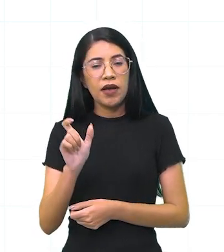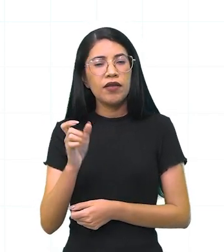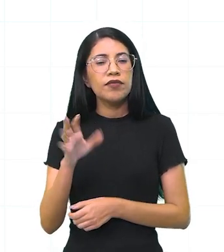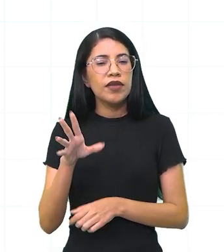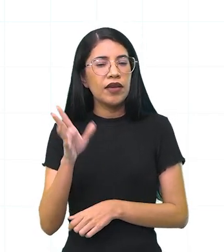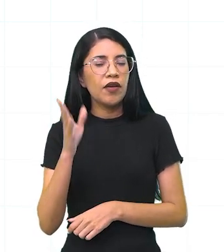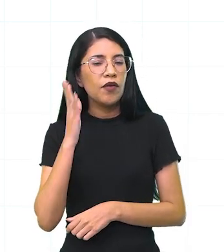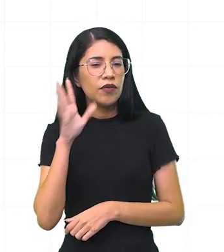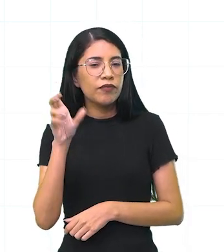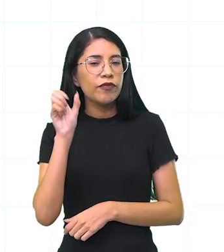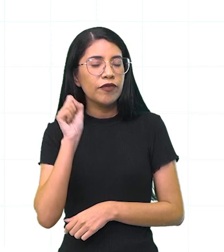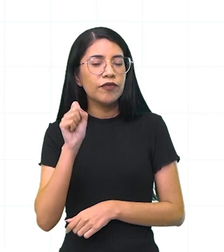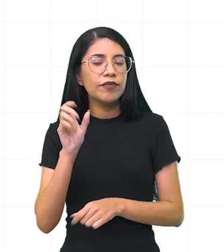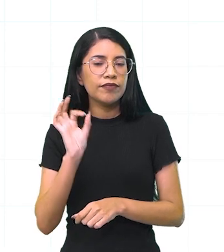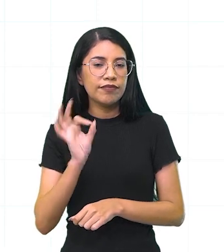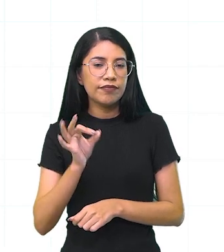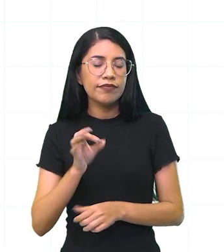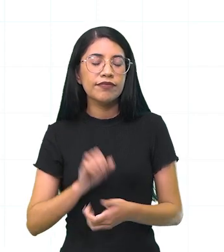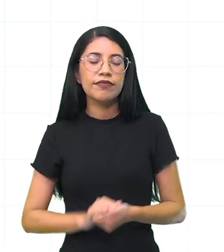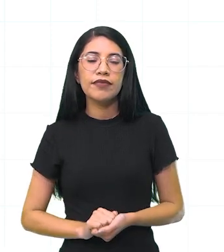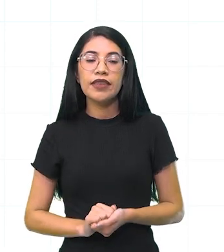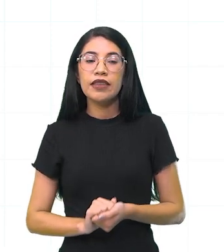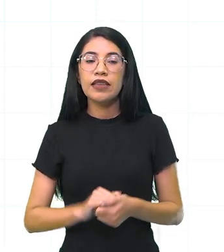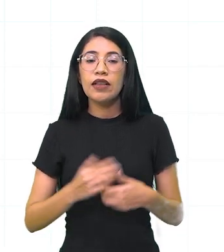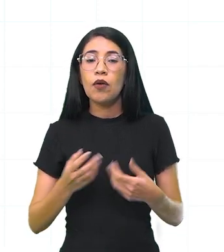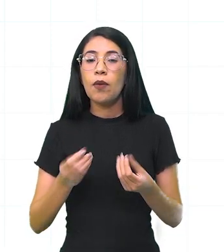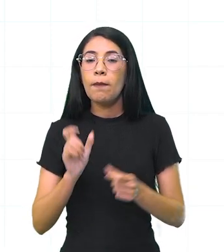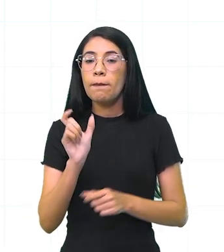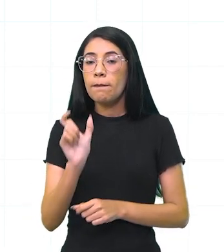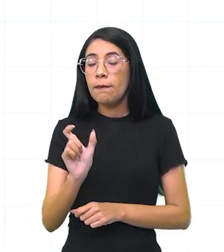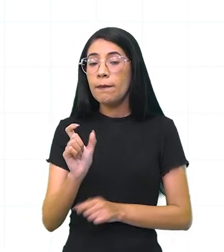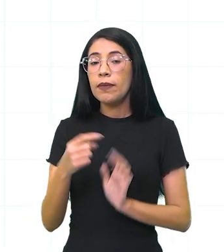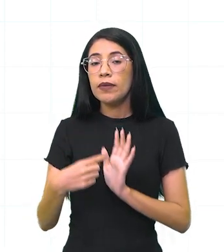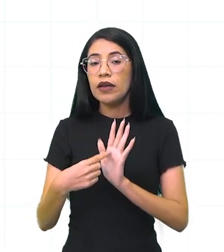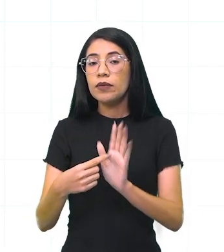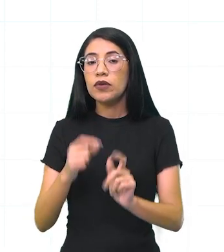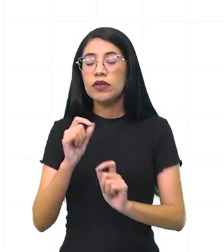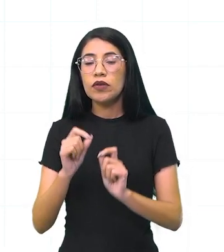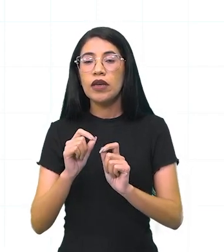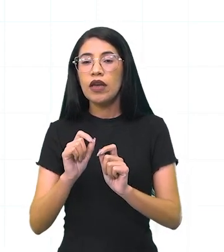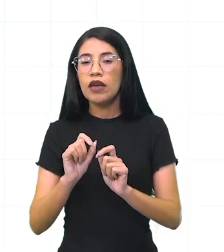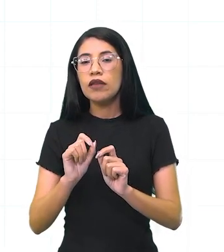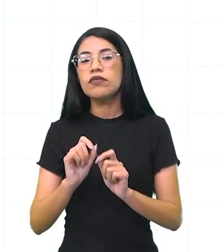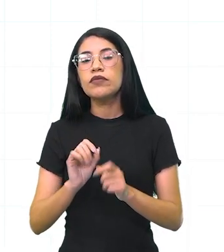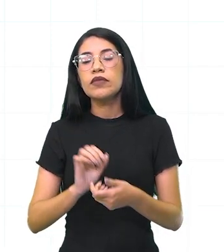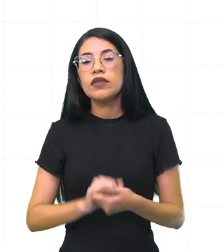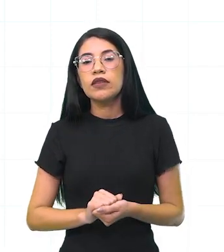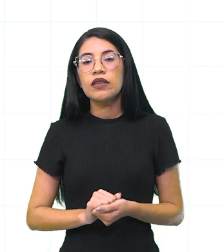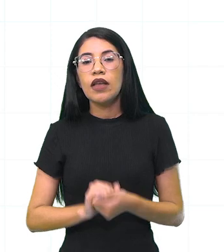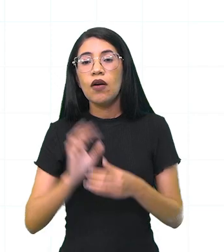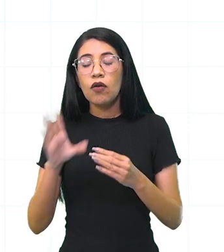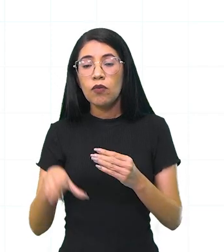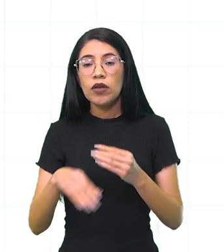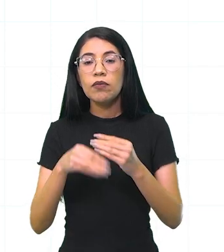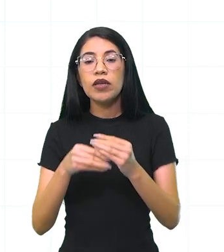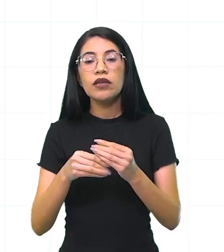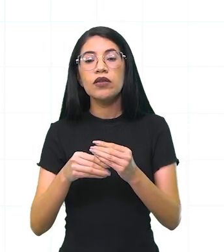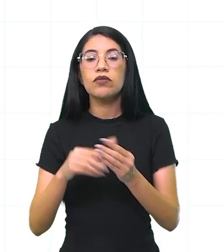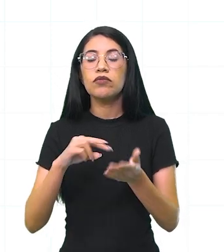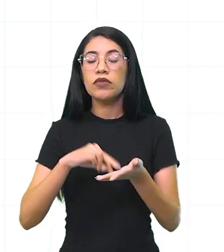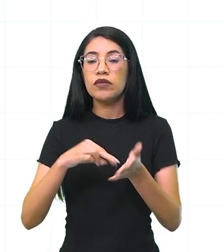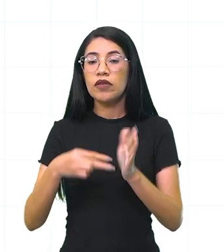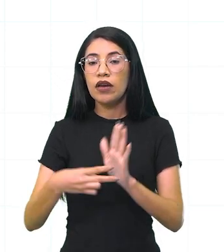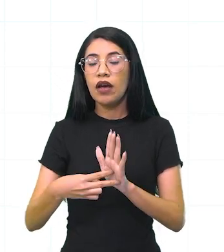tenho certeza. Que palavra está intensificando, ou seja, reforçando o sentido do